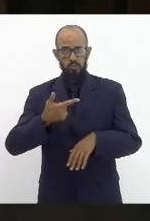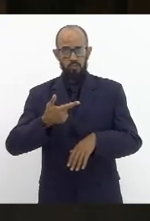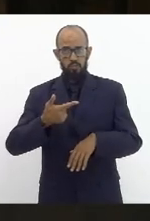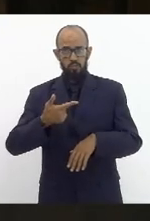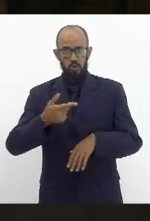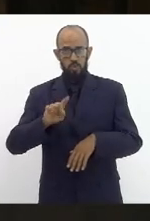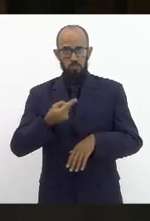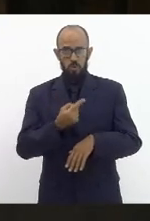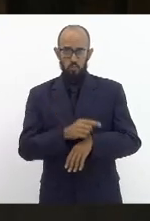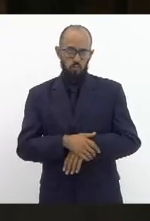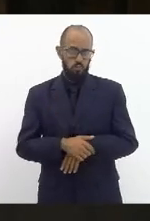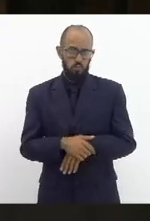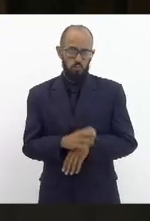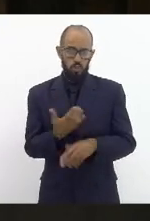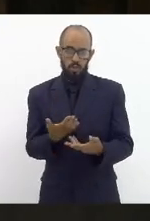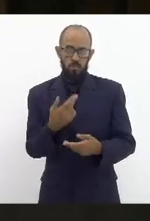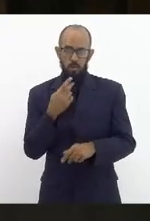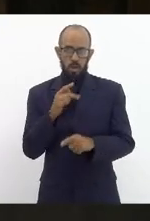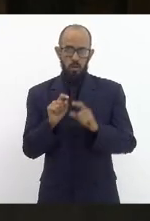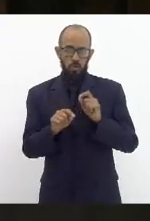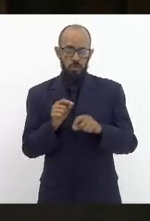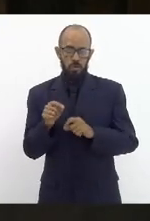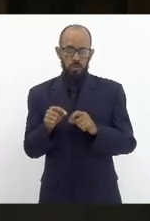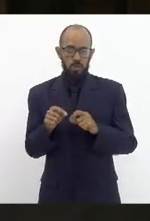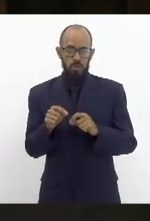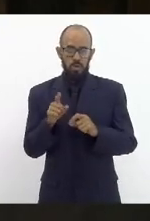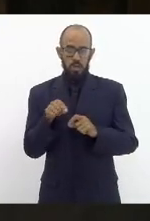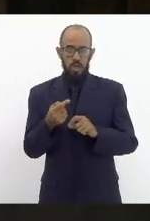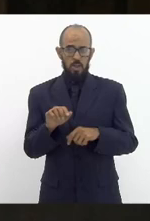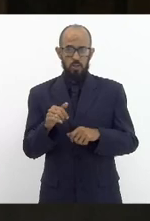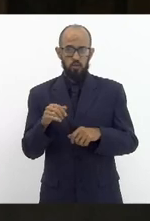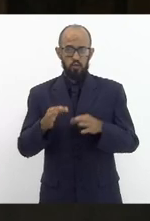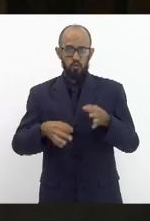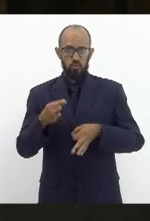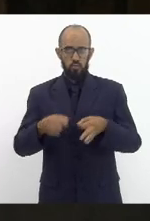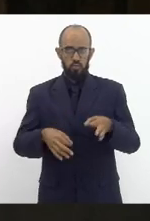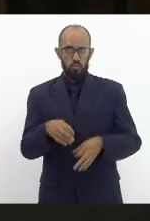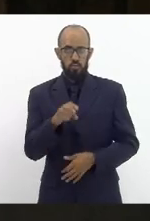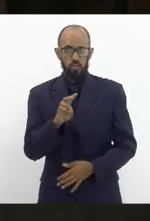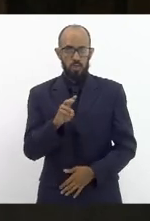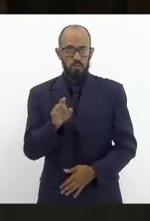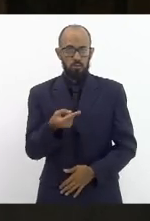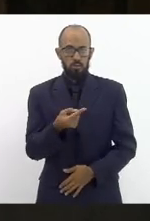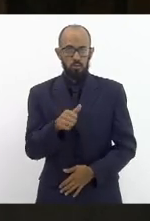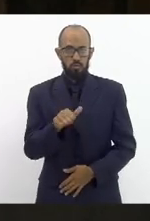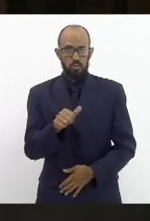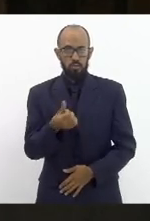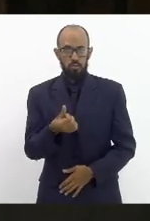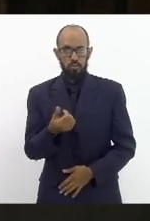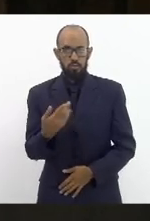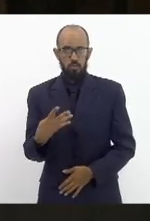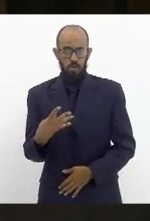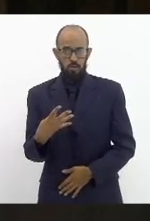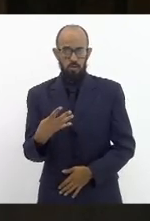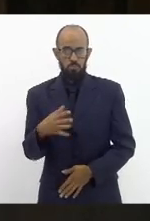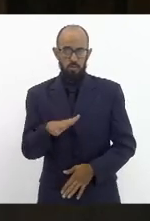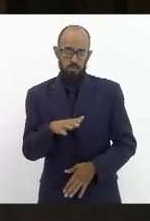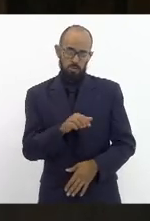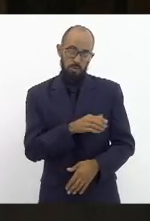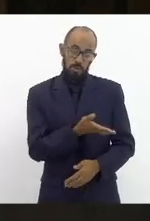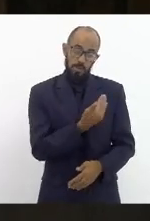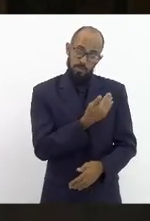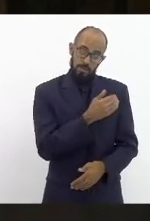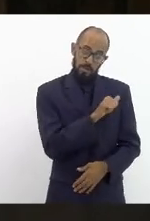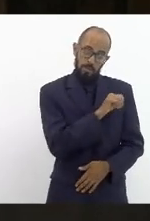Então, o que eu quero dizer, claro que é justíssimo 3.164, mas que um edital prevê 100 e o governador